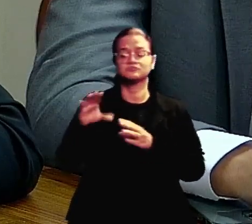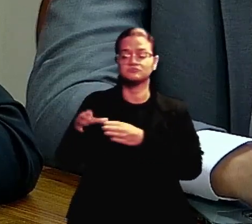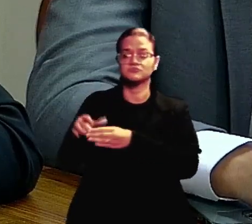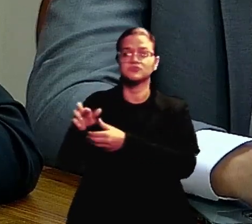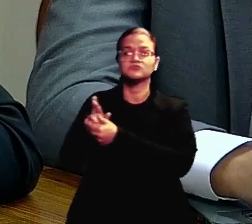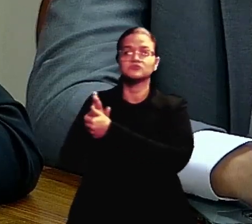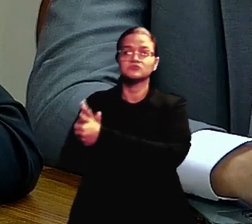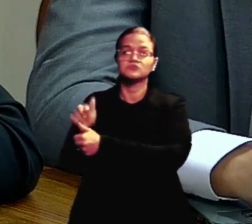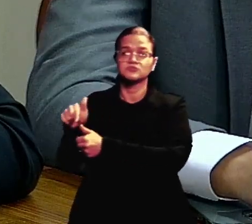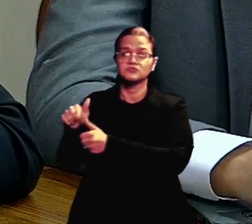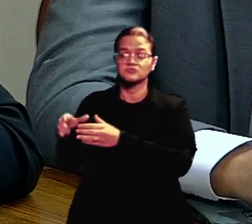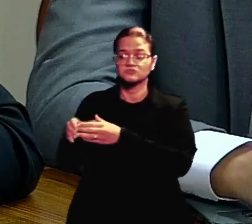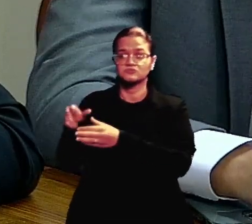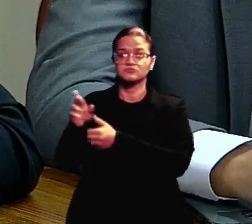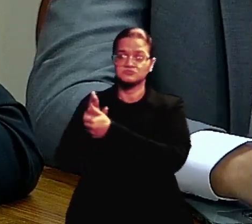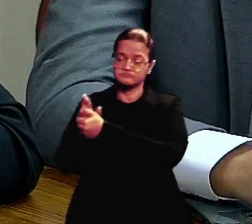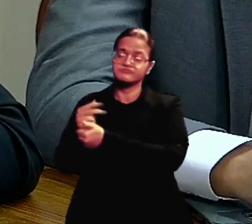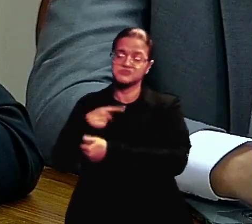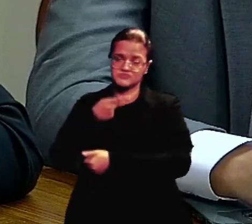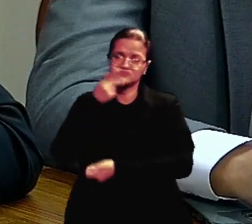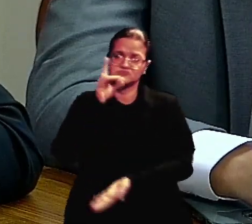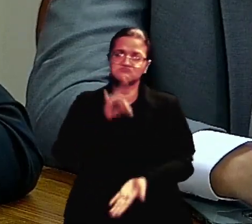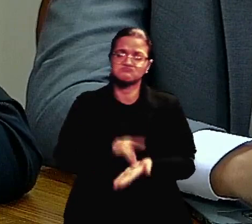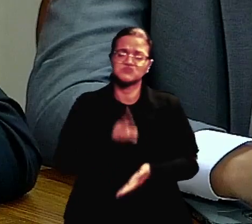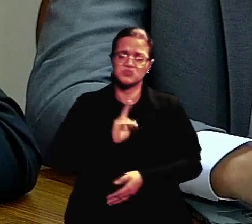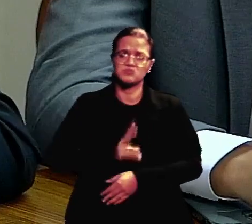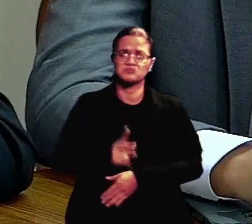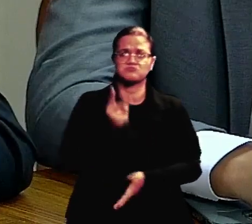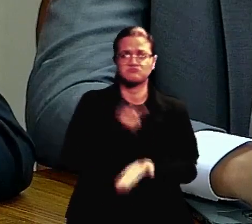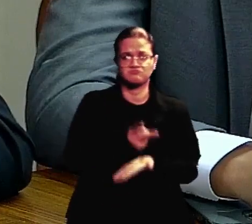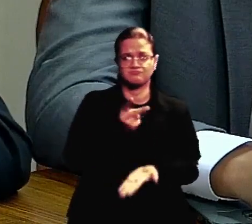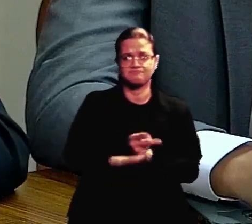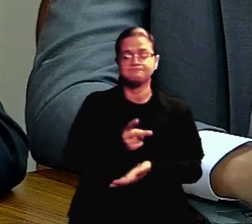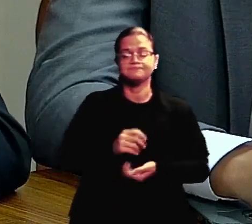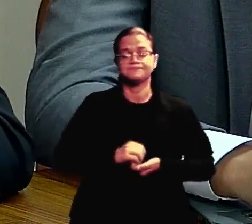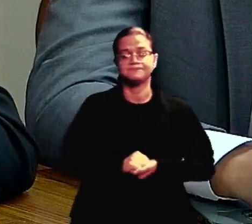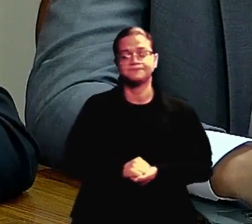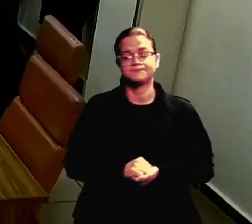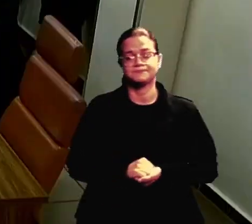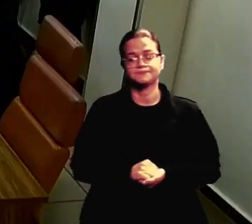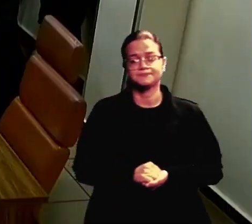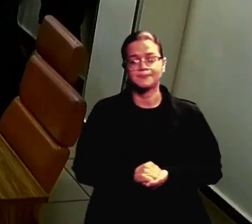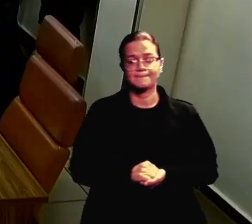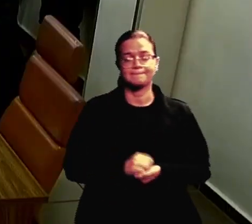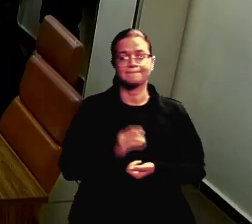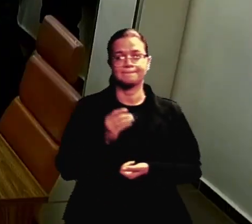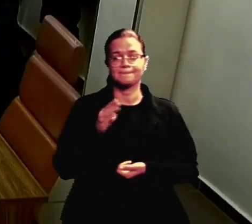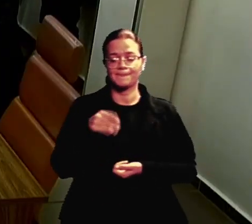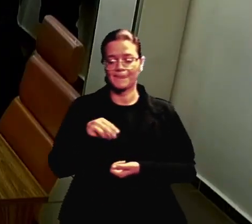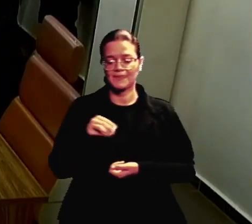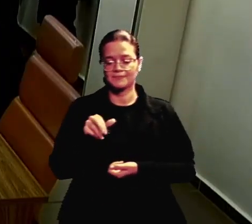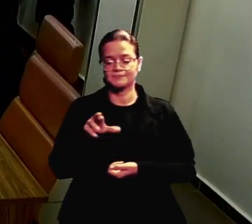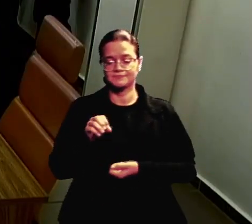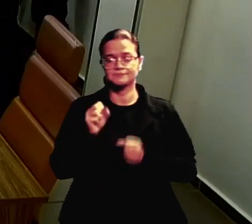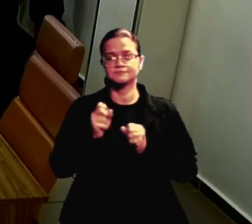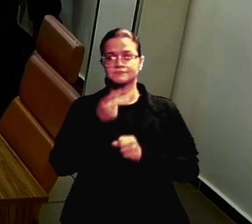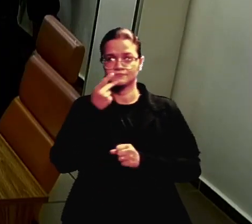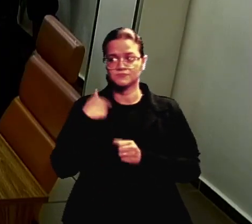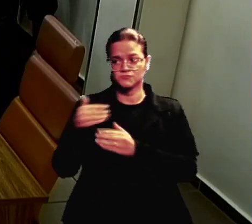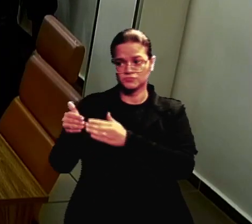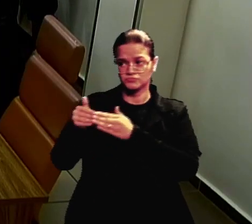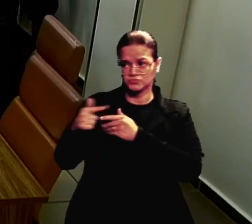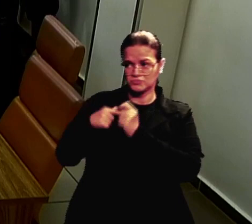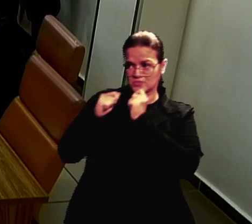da Procuradoria. Eu mantenho o meu posicionamento. Obrigado, vereador Bruno Diniz. Desculpa, vereador Mauro Rubem. Estou pegando orientação